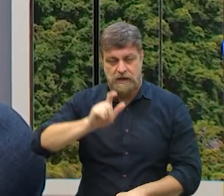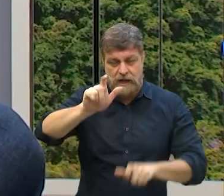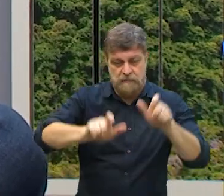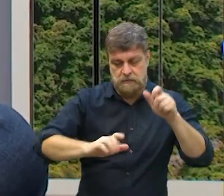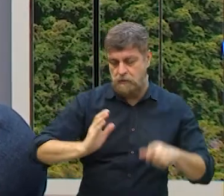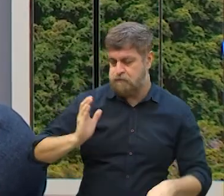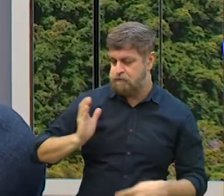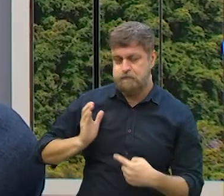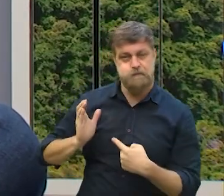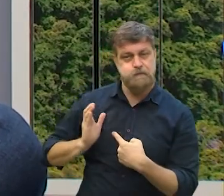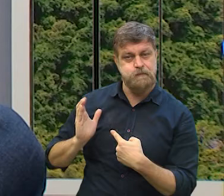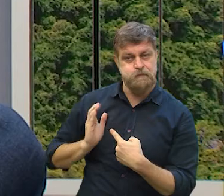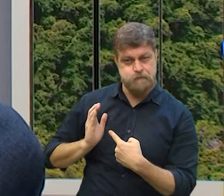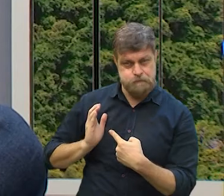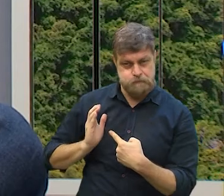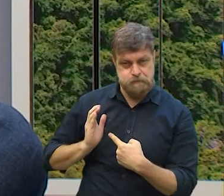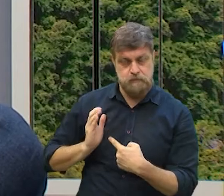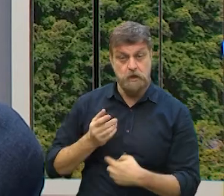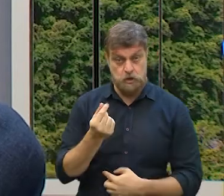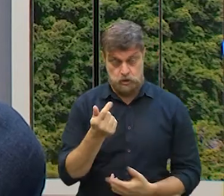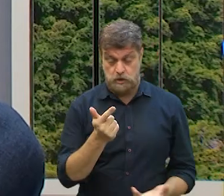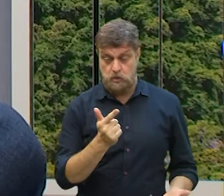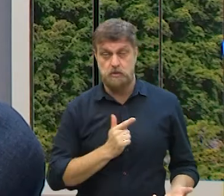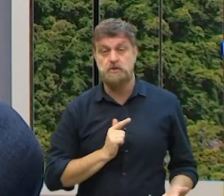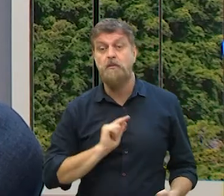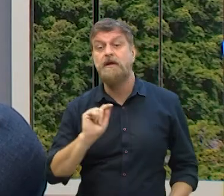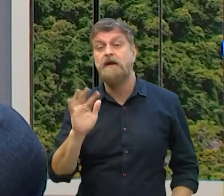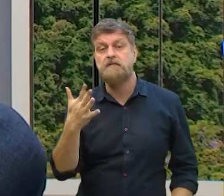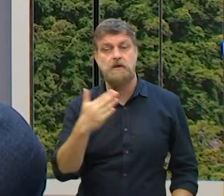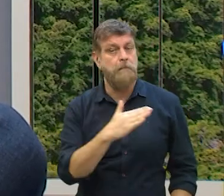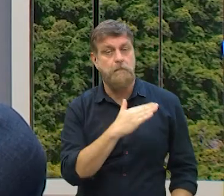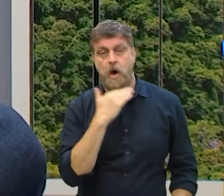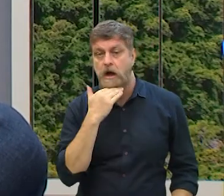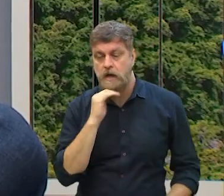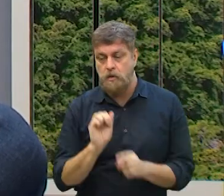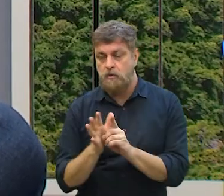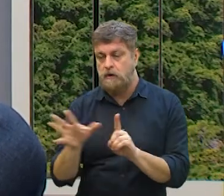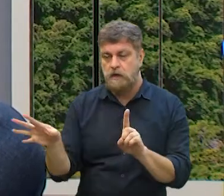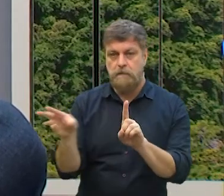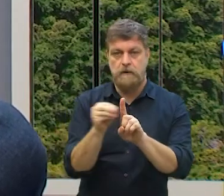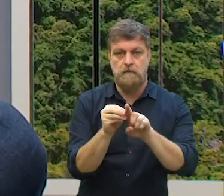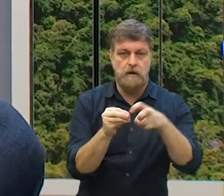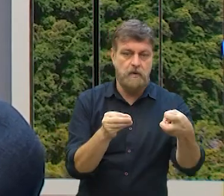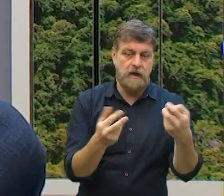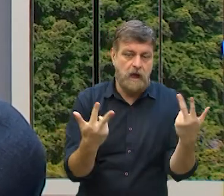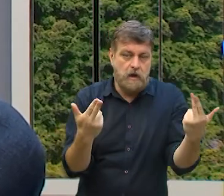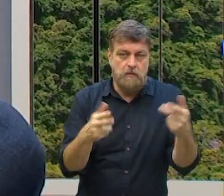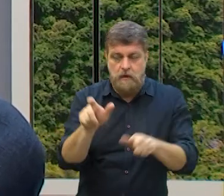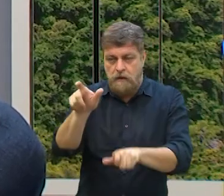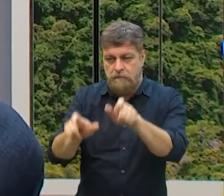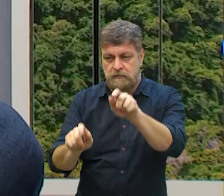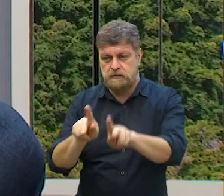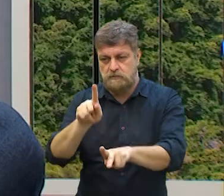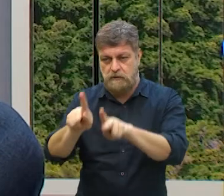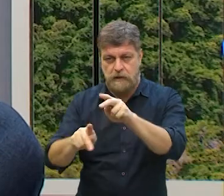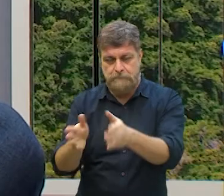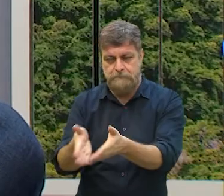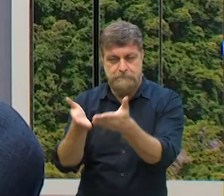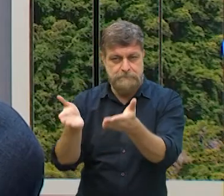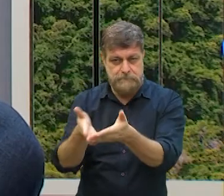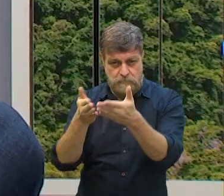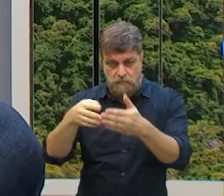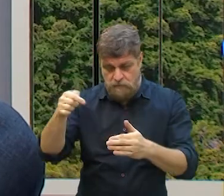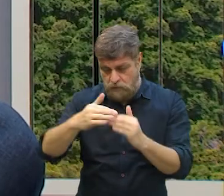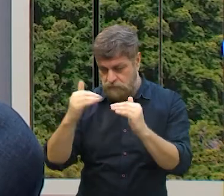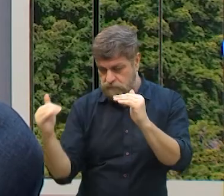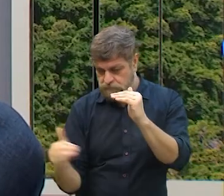muitos abonados, muitas pessoas que tinham recurso financeiro acabaram morrendo, né? Da mesma forma que o